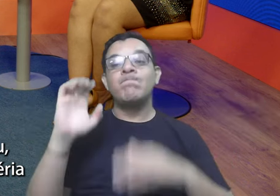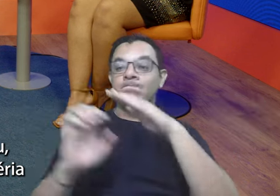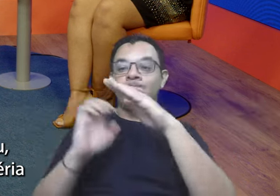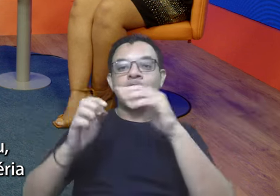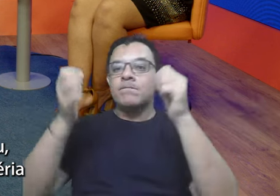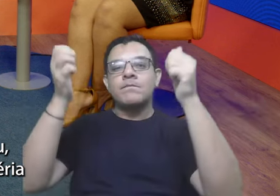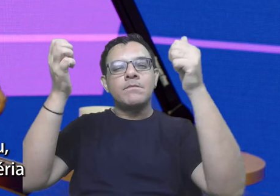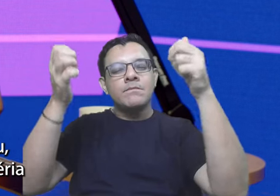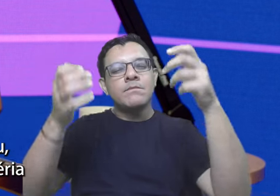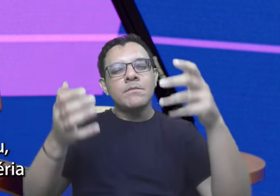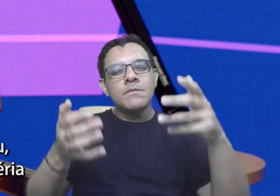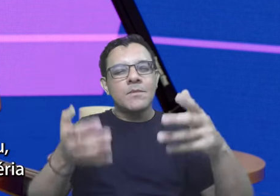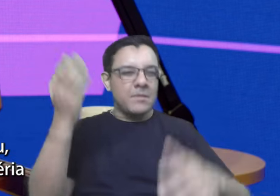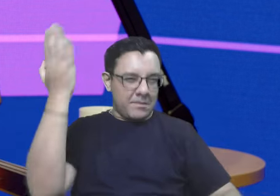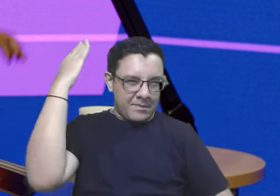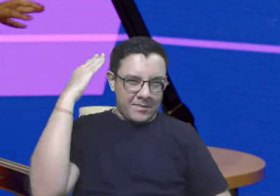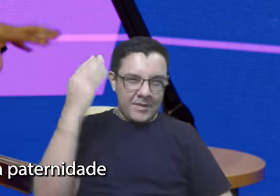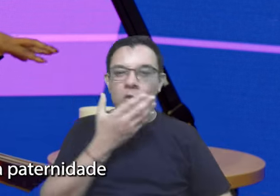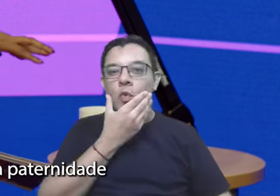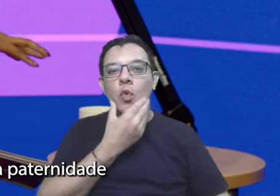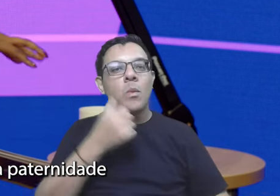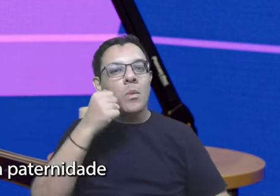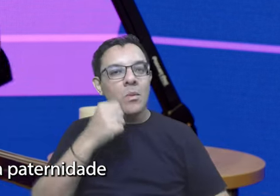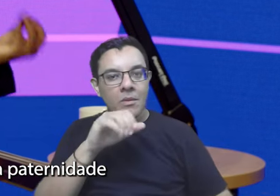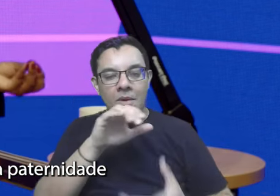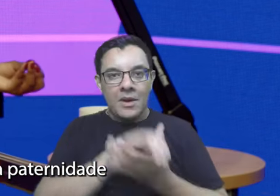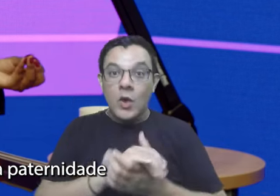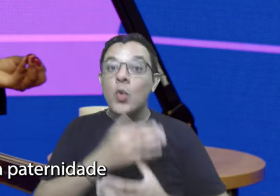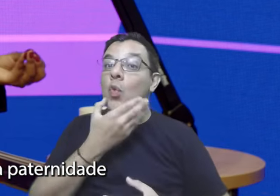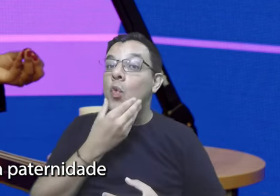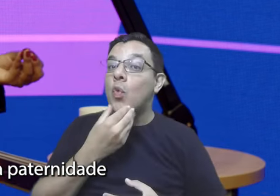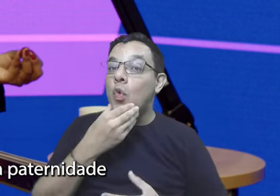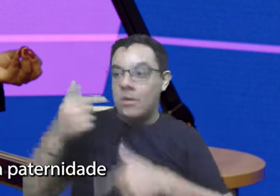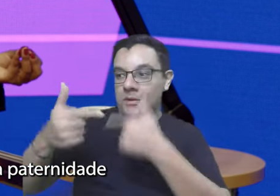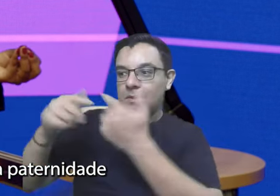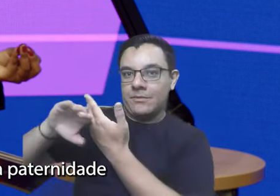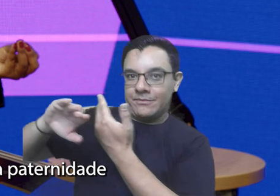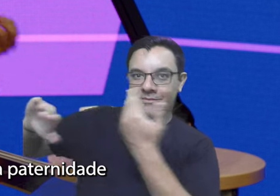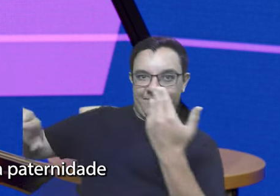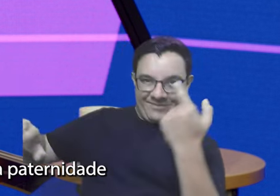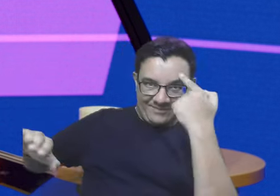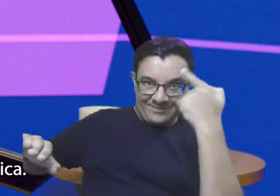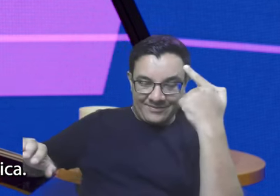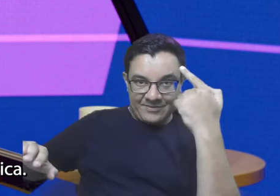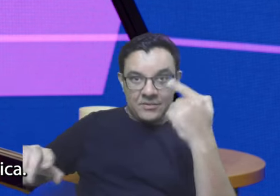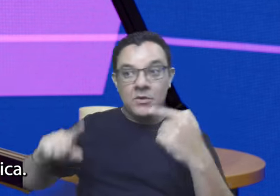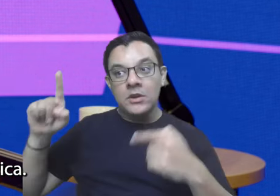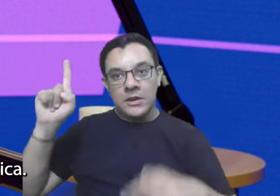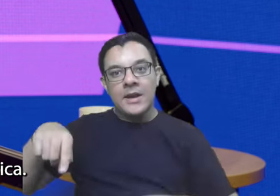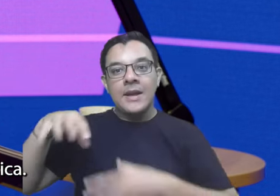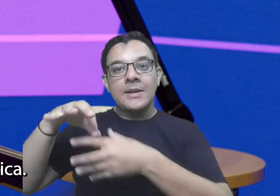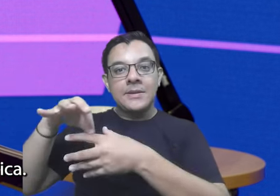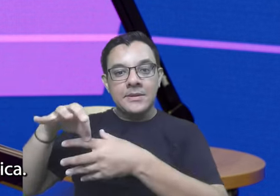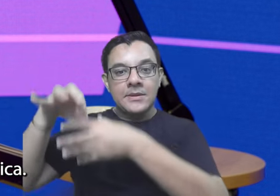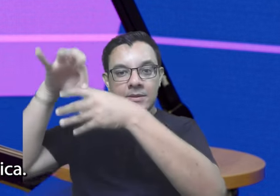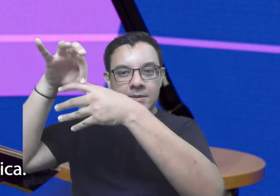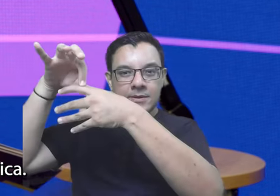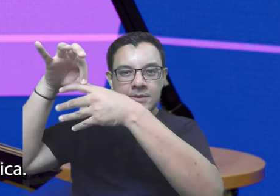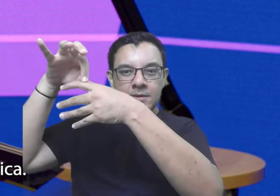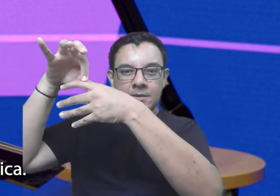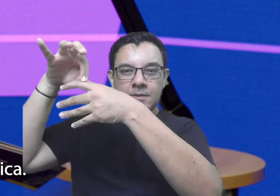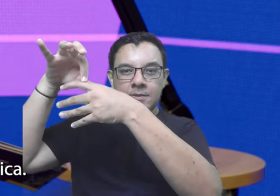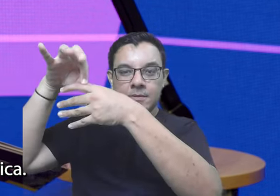passou essa matéria e desse casal que o homem teve licença paternidade e ele era Líder dentro